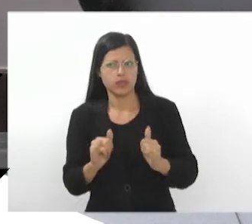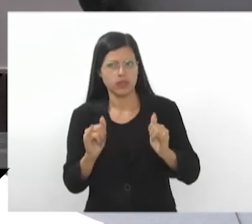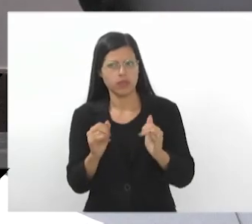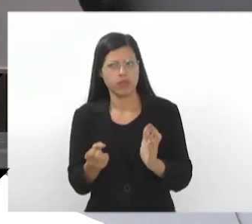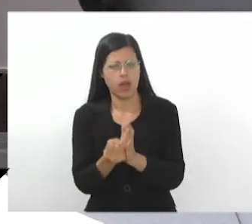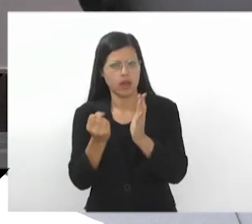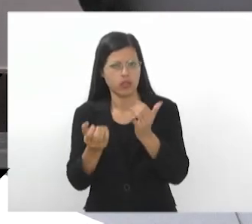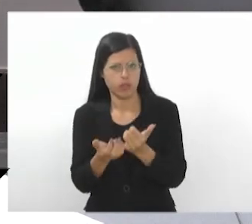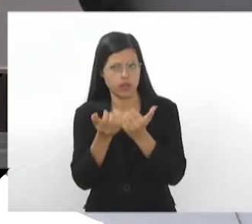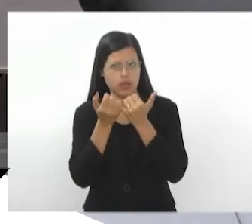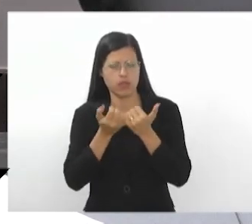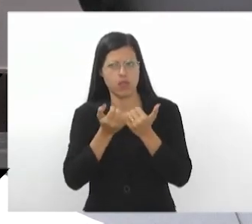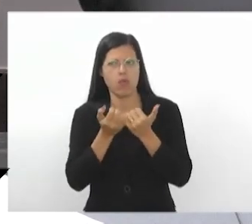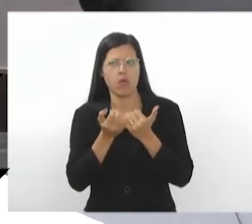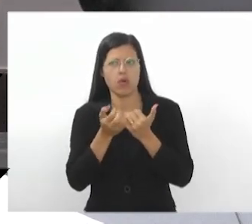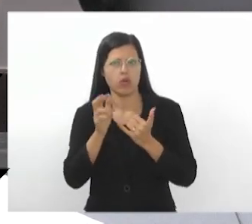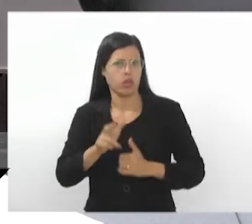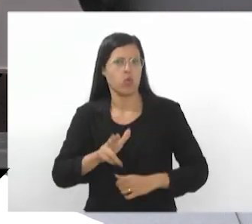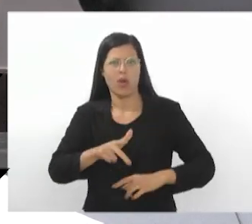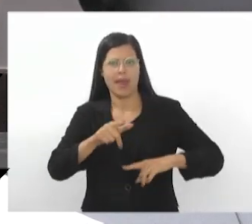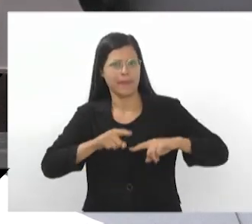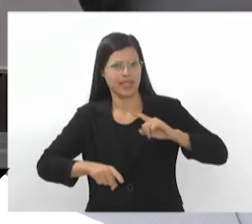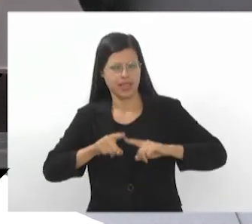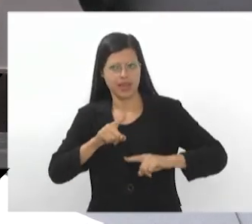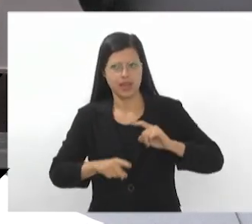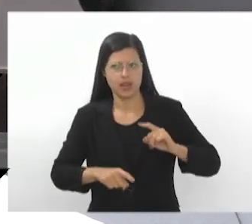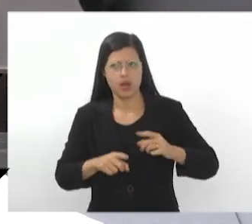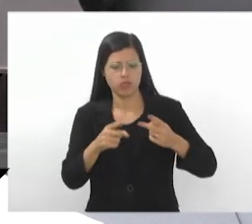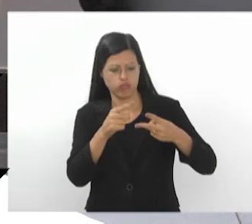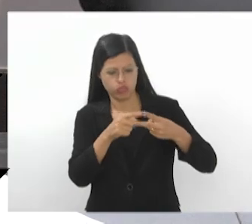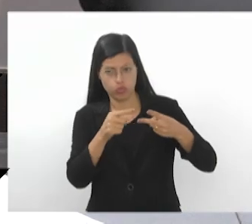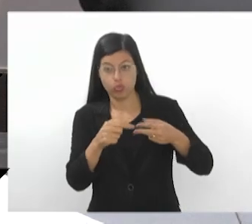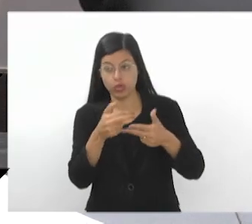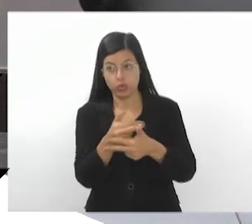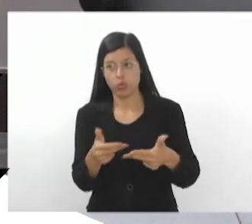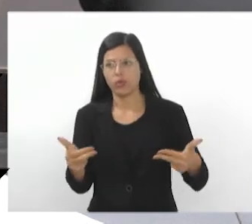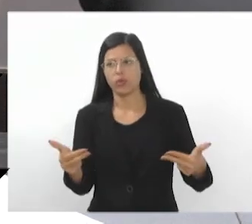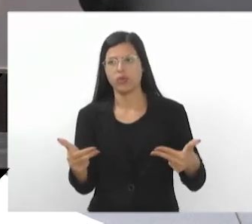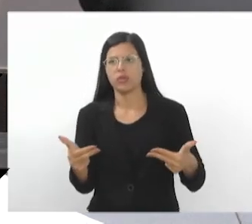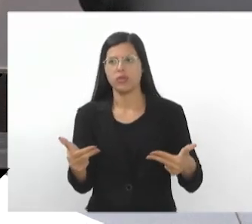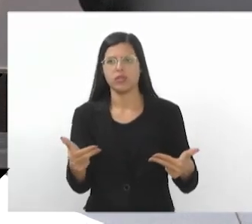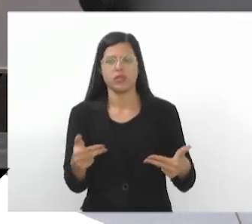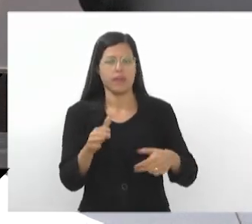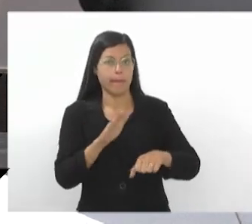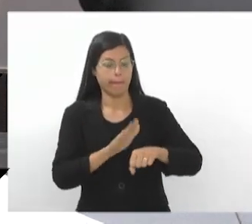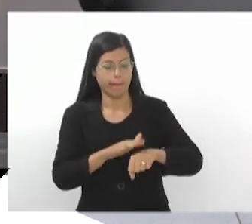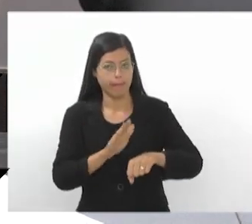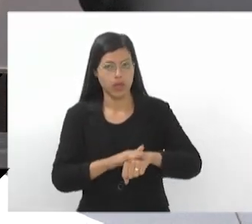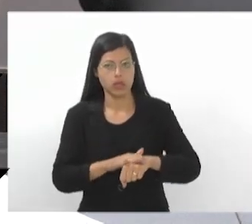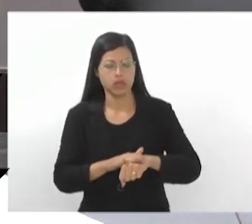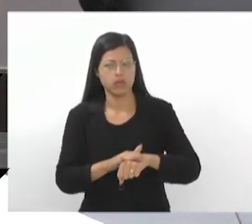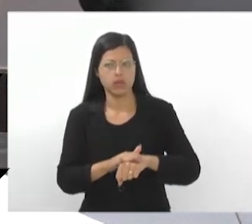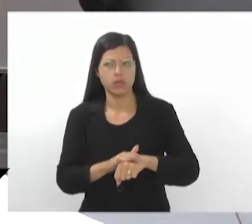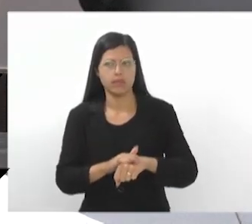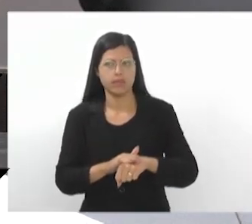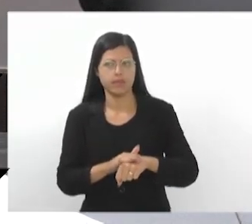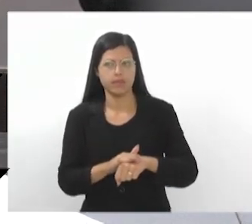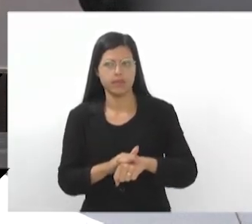patrimônio imaterial. Então, são dois objetos numa mesma